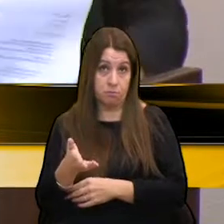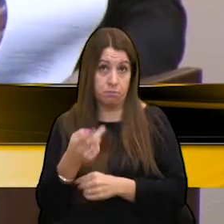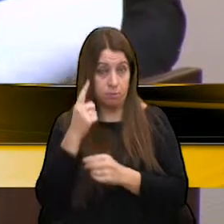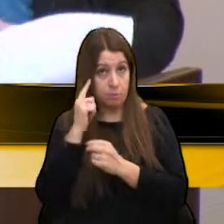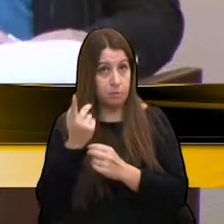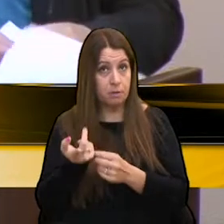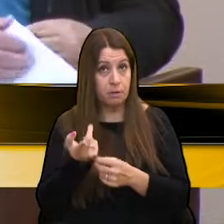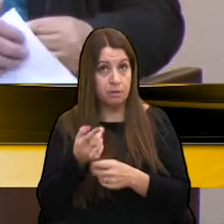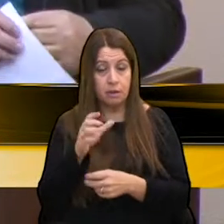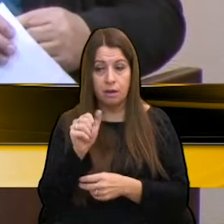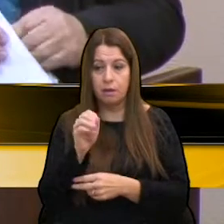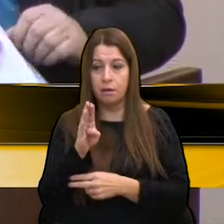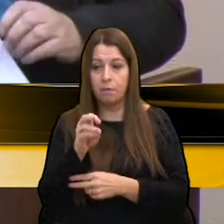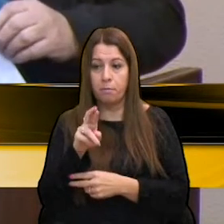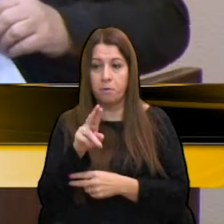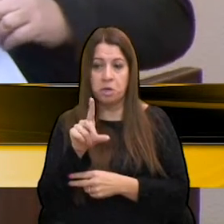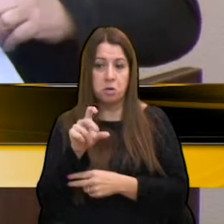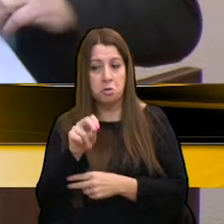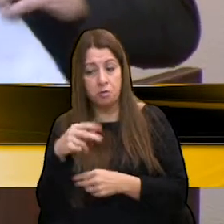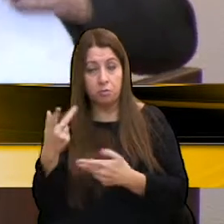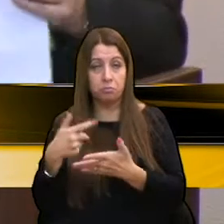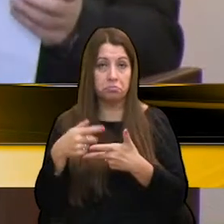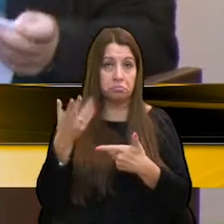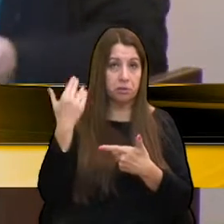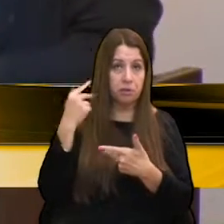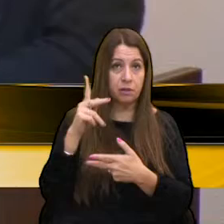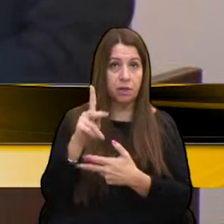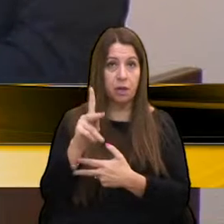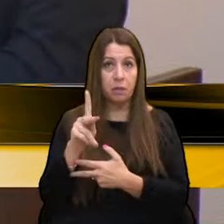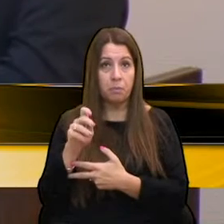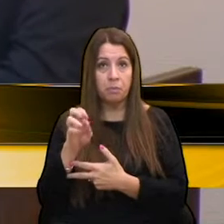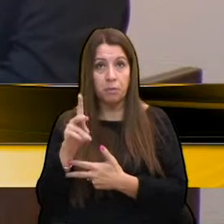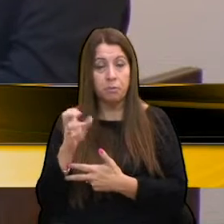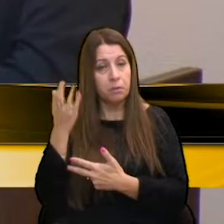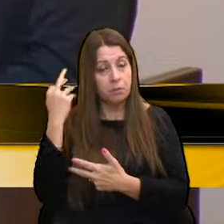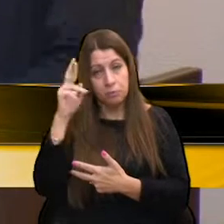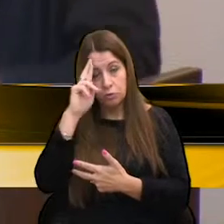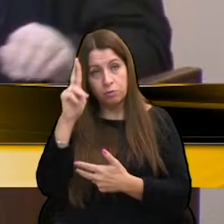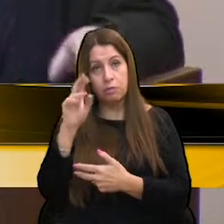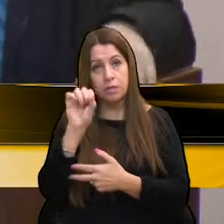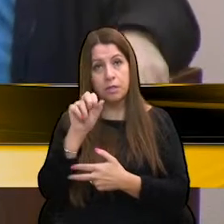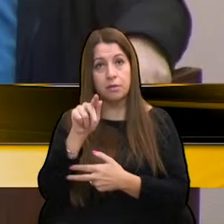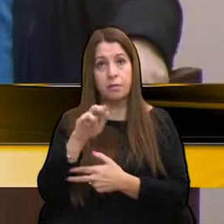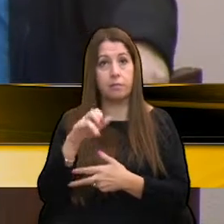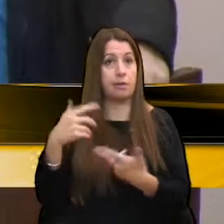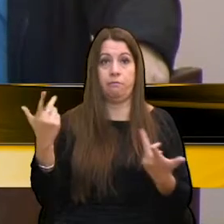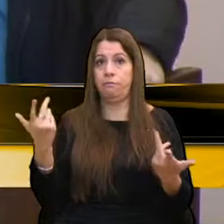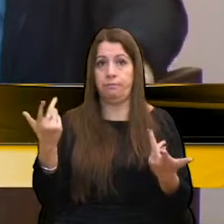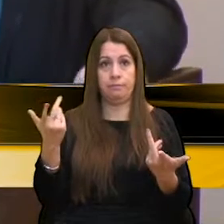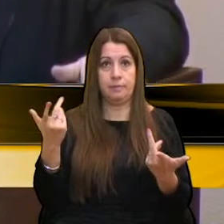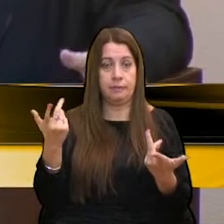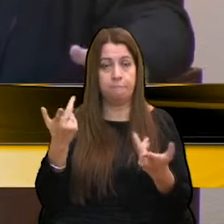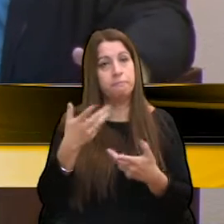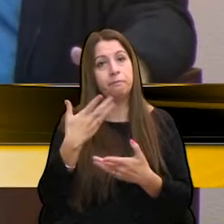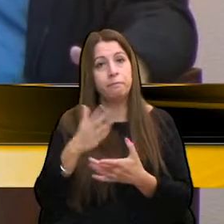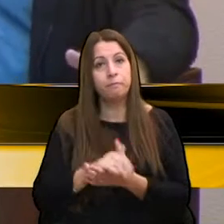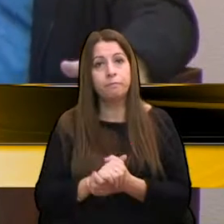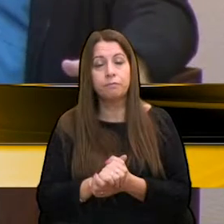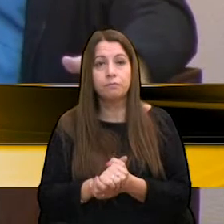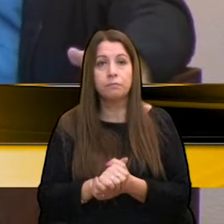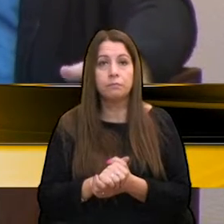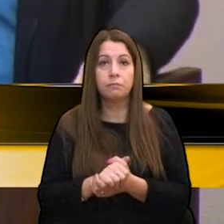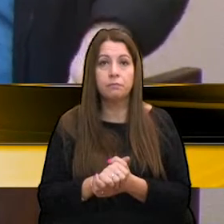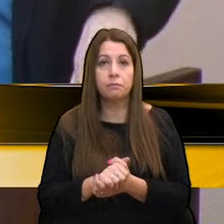pegar lá o Caberlon também, na época do Pepe, os que foram diretores do SAMAI, assim por diante. Então,